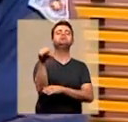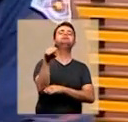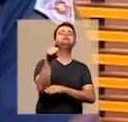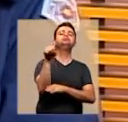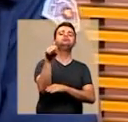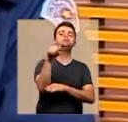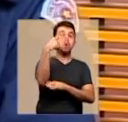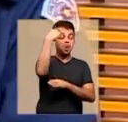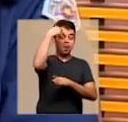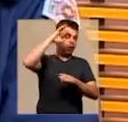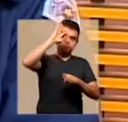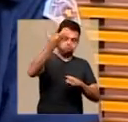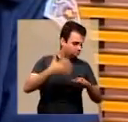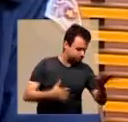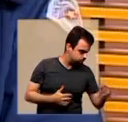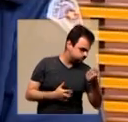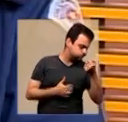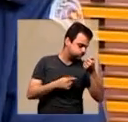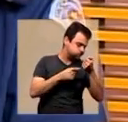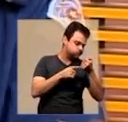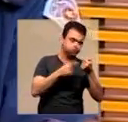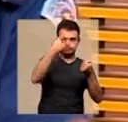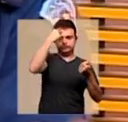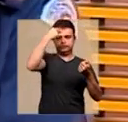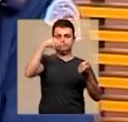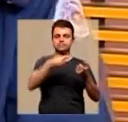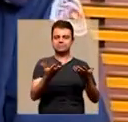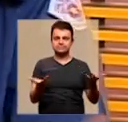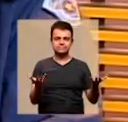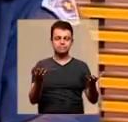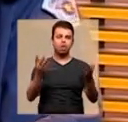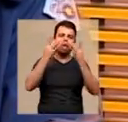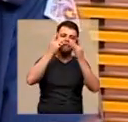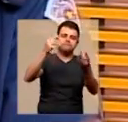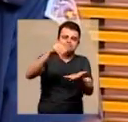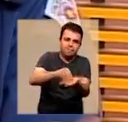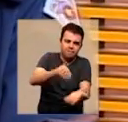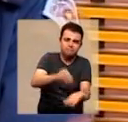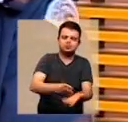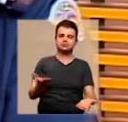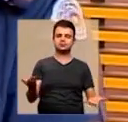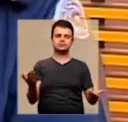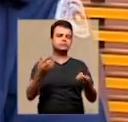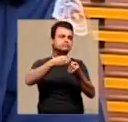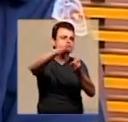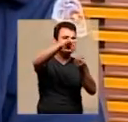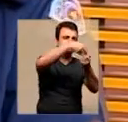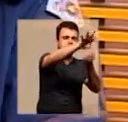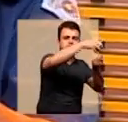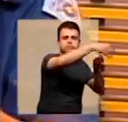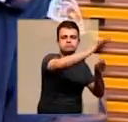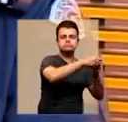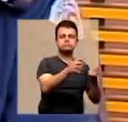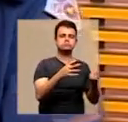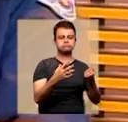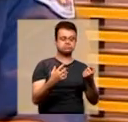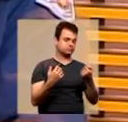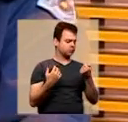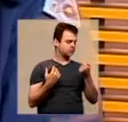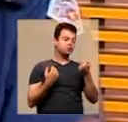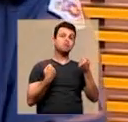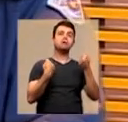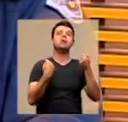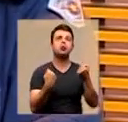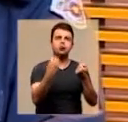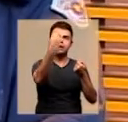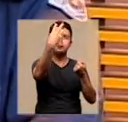senão atender o celular. Então, acho que essa desatenção, enviando mensagens, para no semáforo, aí